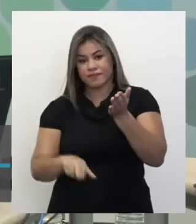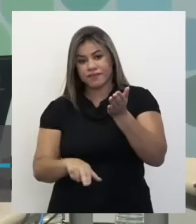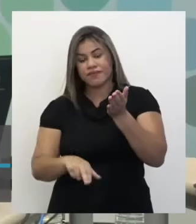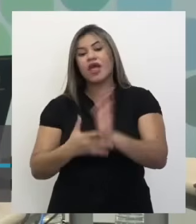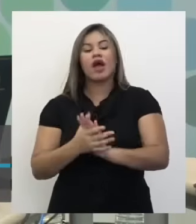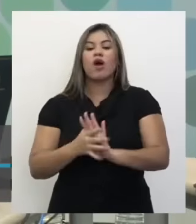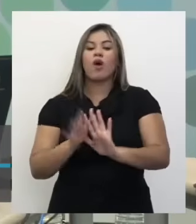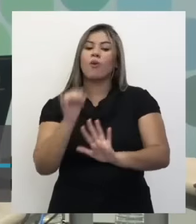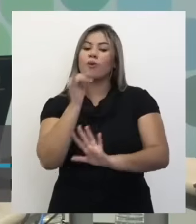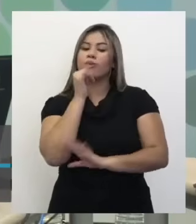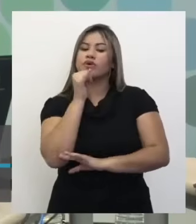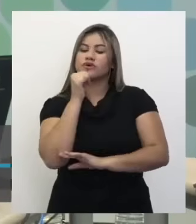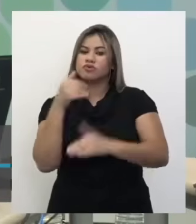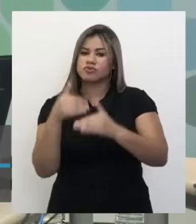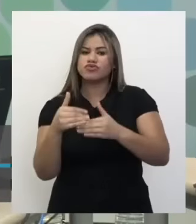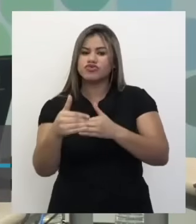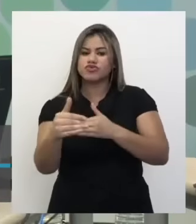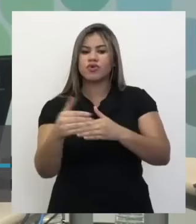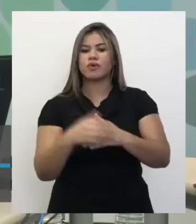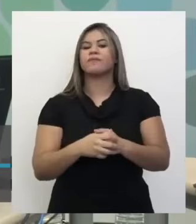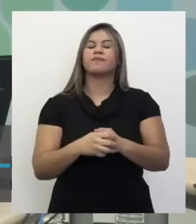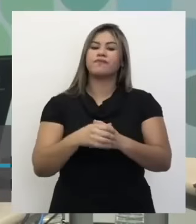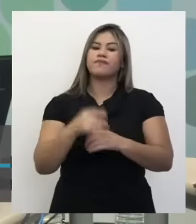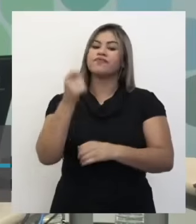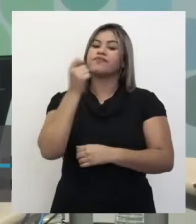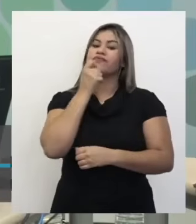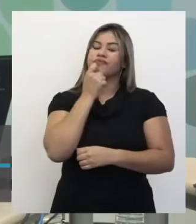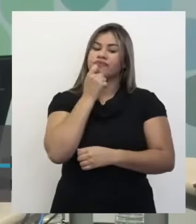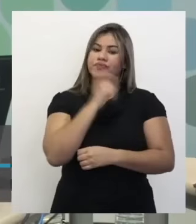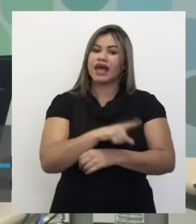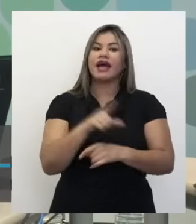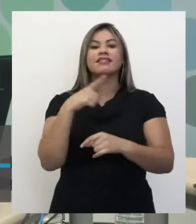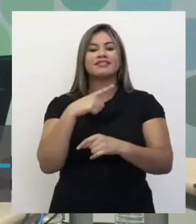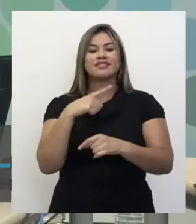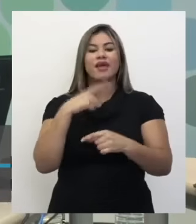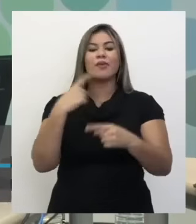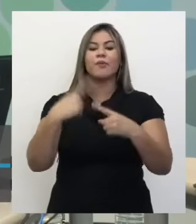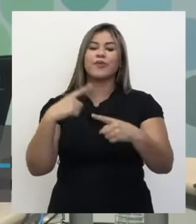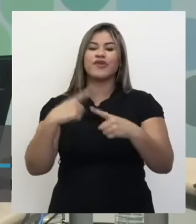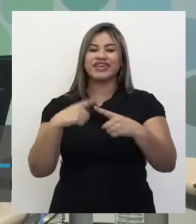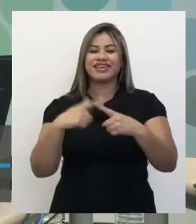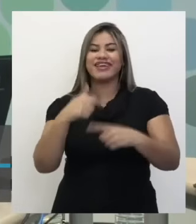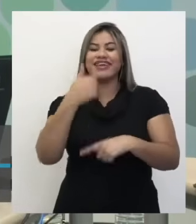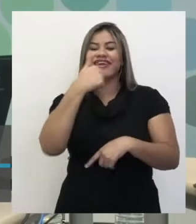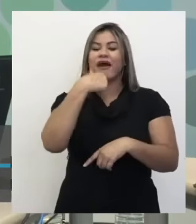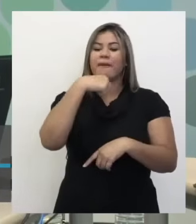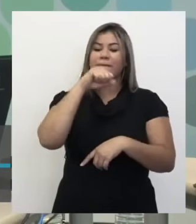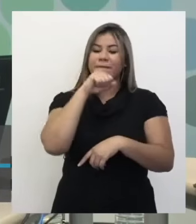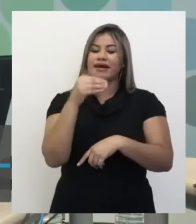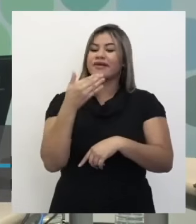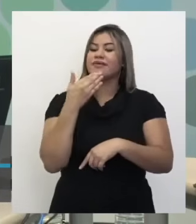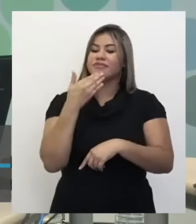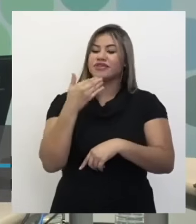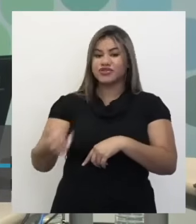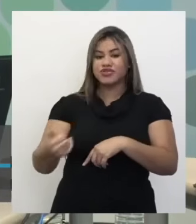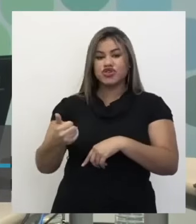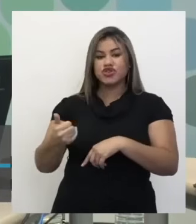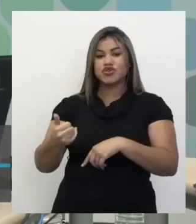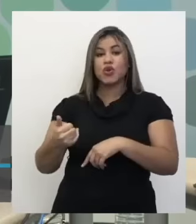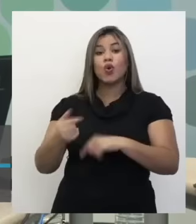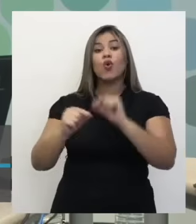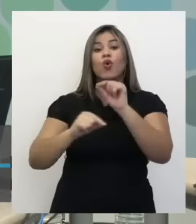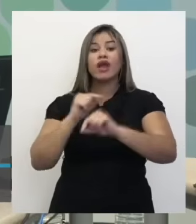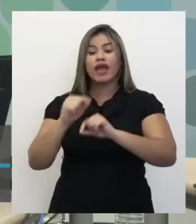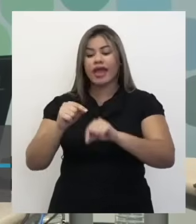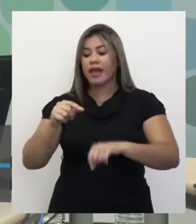aqui. Realmente, o humor está no fato da mãe ter pedido para o filho entrar sem